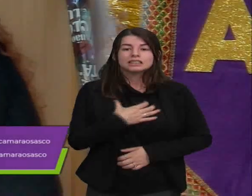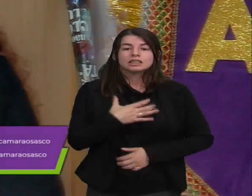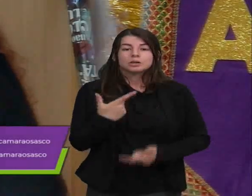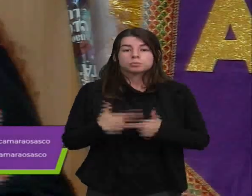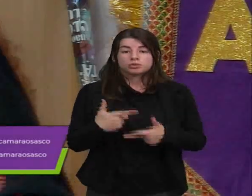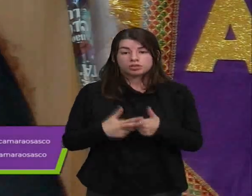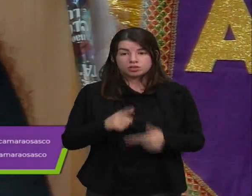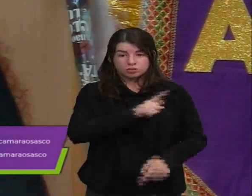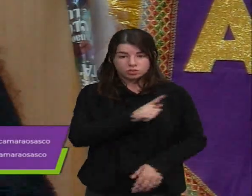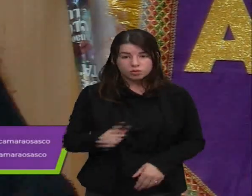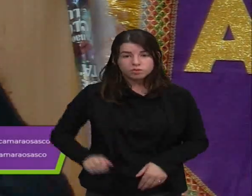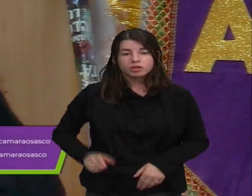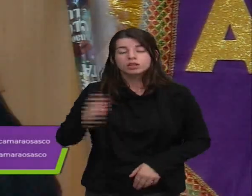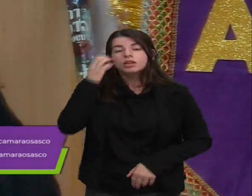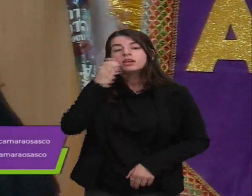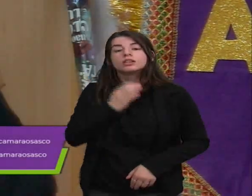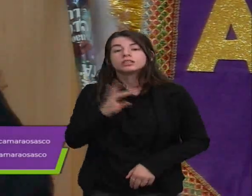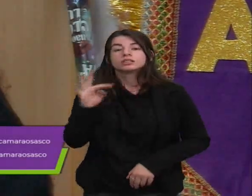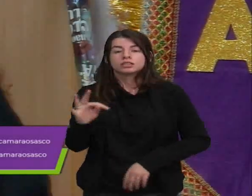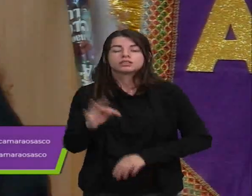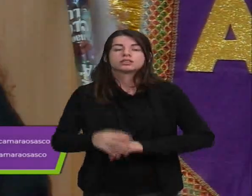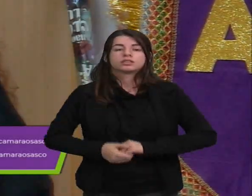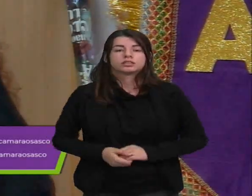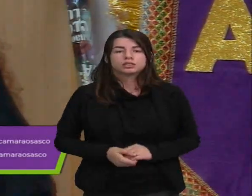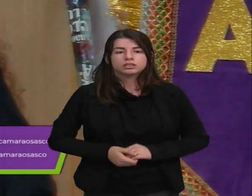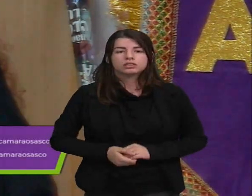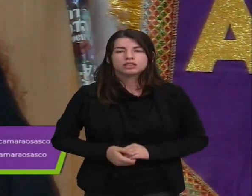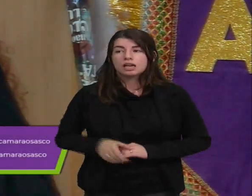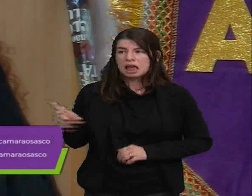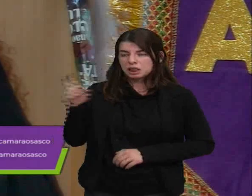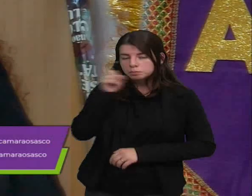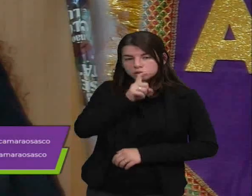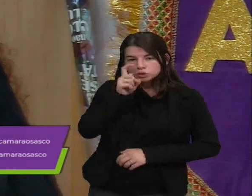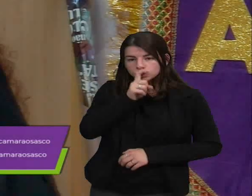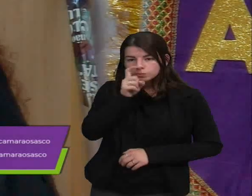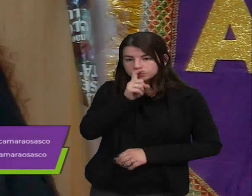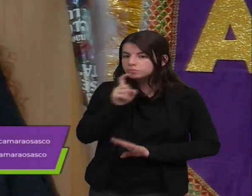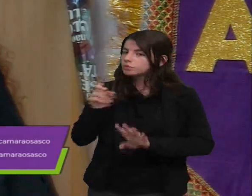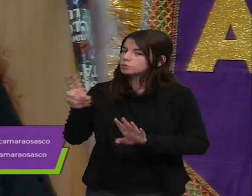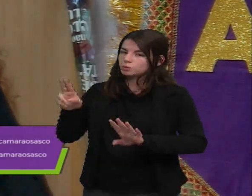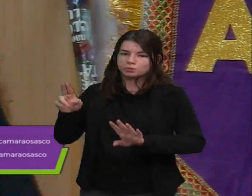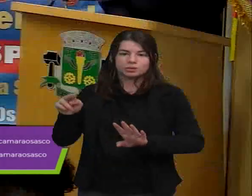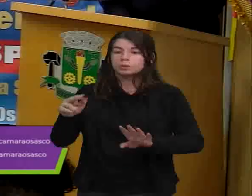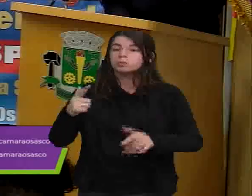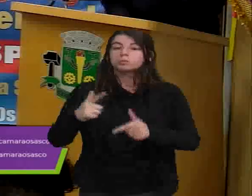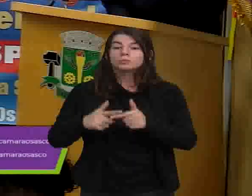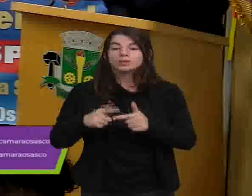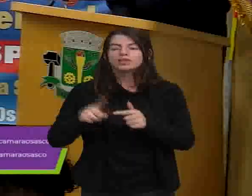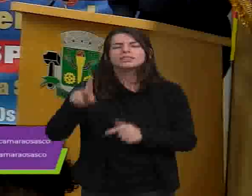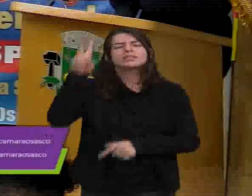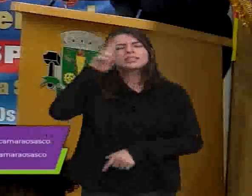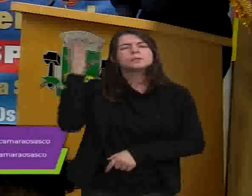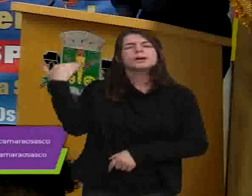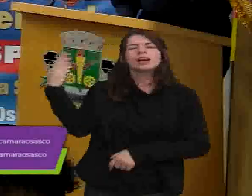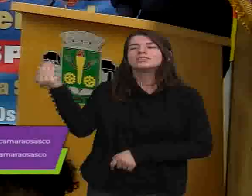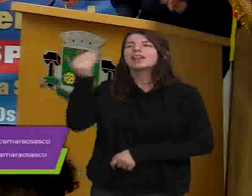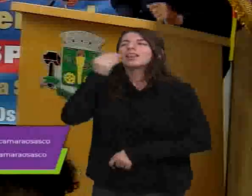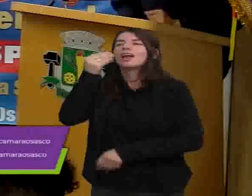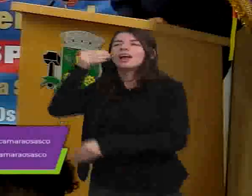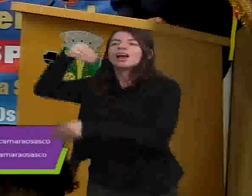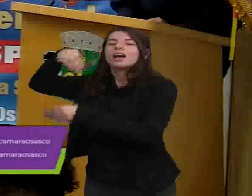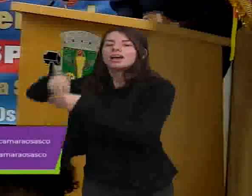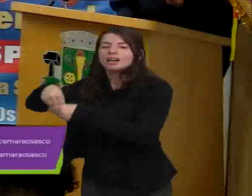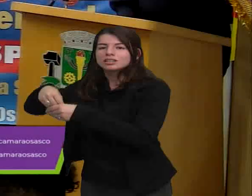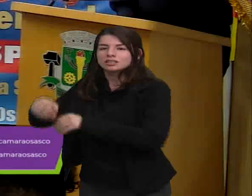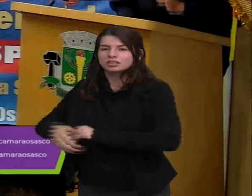porque o governador Tarcísio em nenhum momento ele mentiu desde a época das eleições vocês sabem que em nenhum momento ele